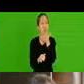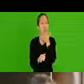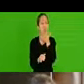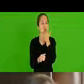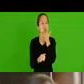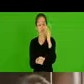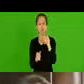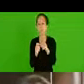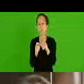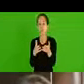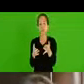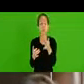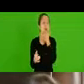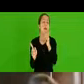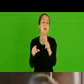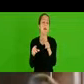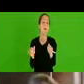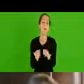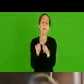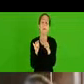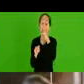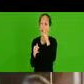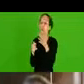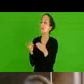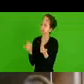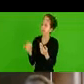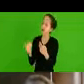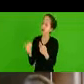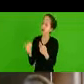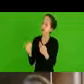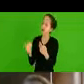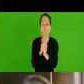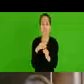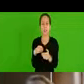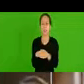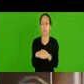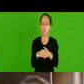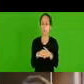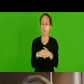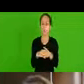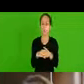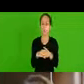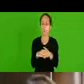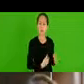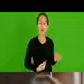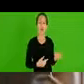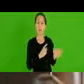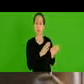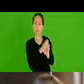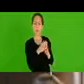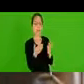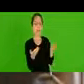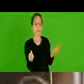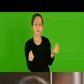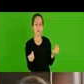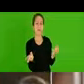sentido assim, recomendações, se a gente pesquisar uma instituição, um governo, fazer recomendações, a própria leitura